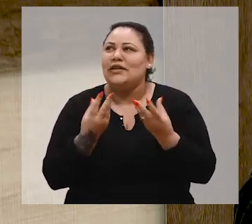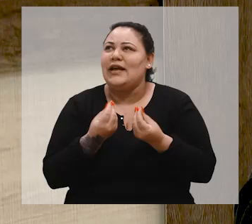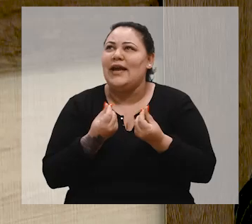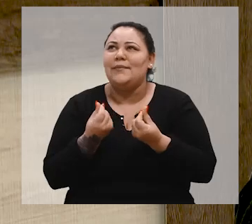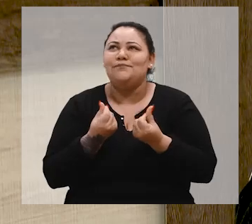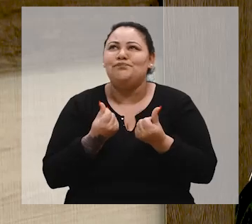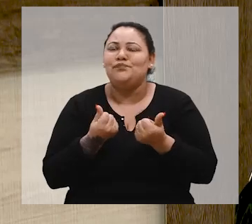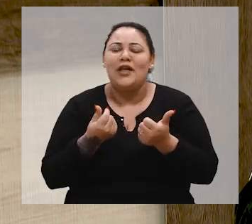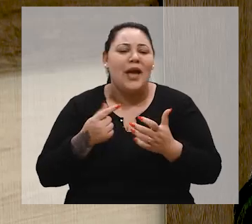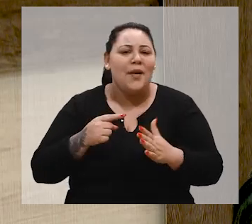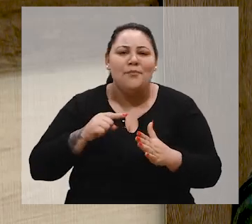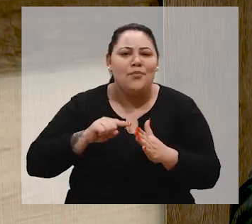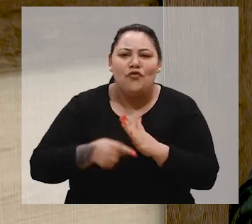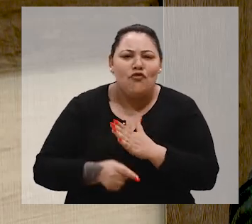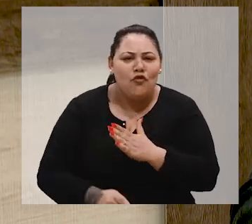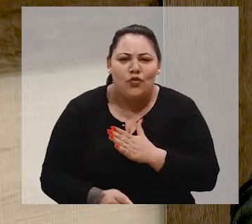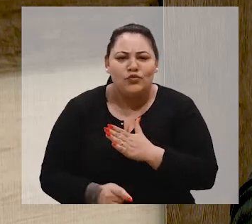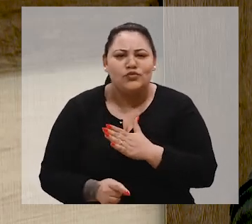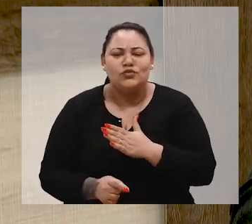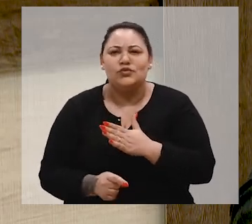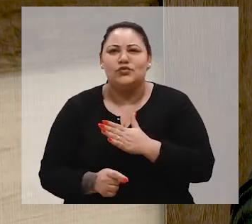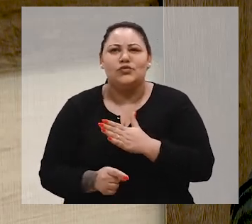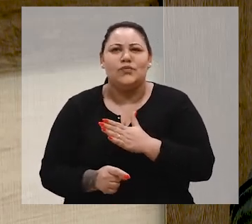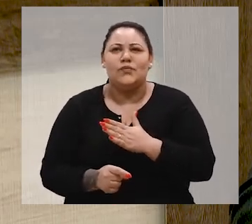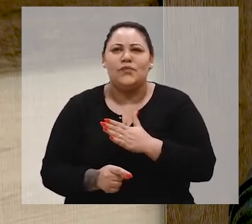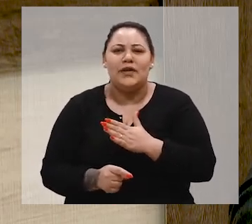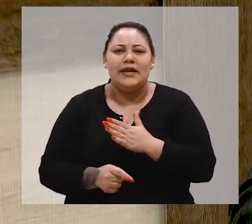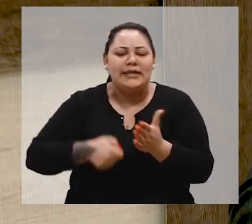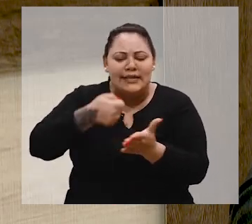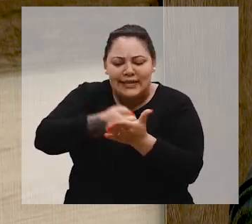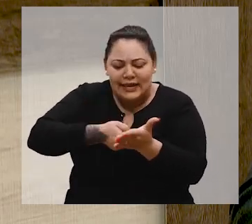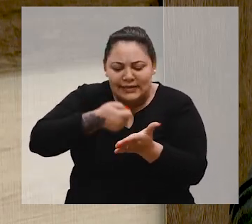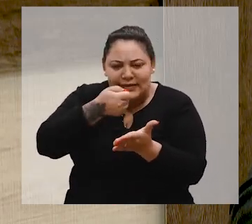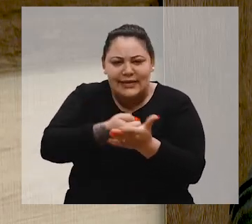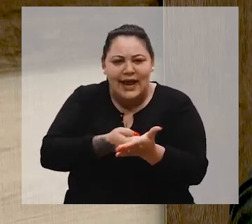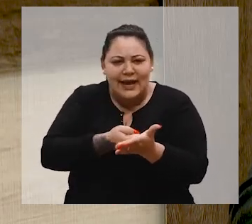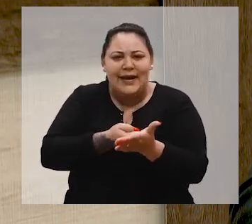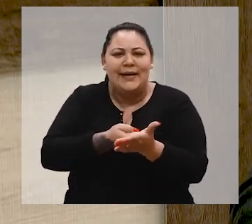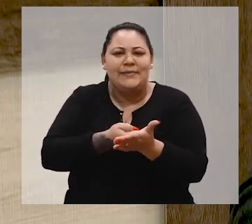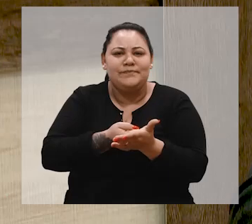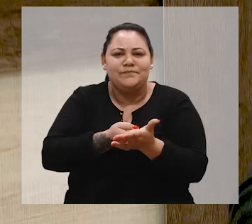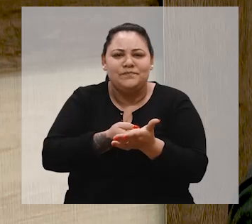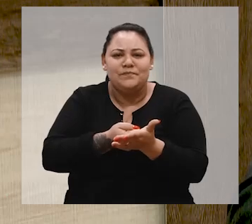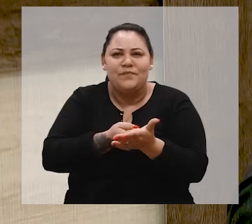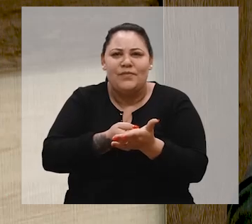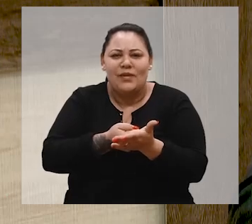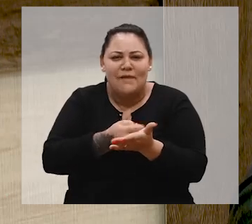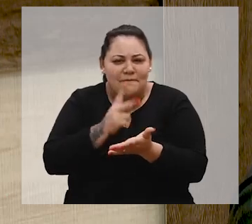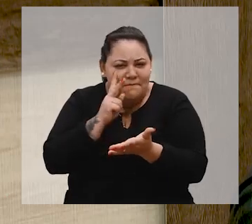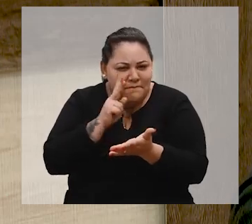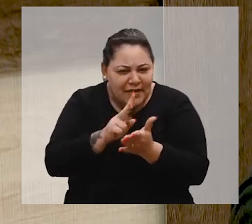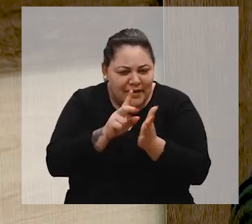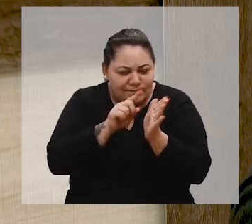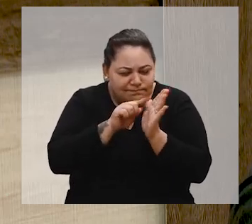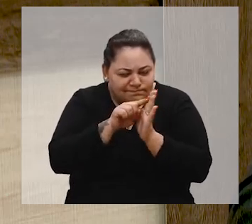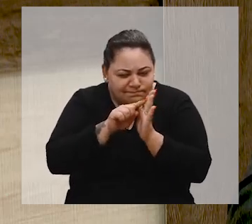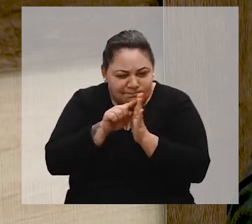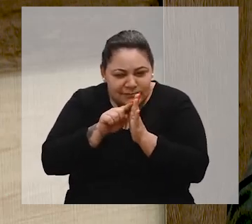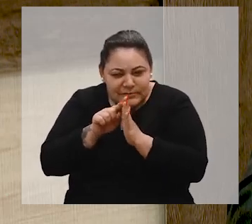larguei na abertura aqui do nosso bate-papo, e tentar esmiuçar, ou seja, você chama atenção para a